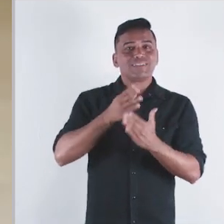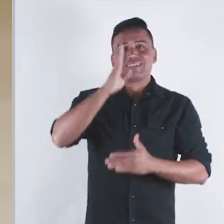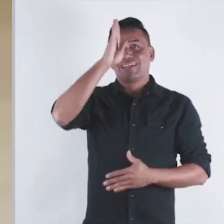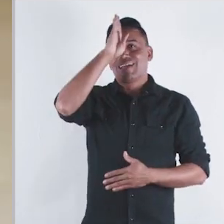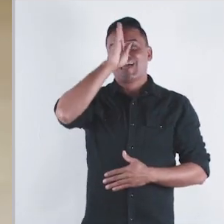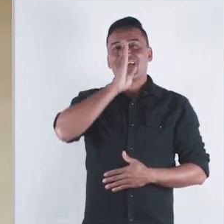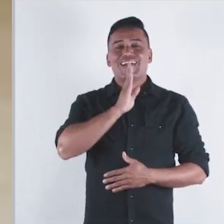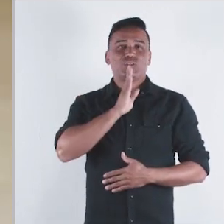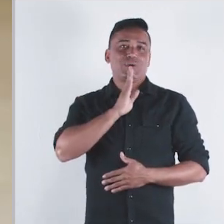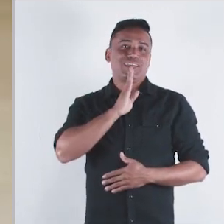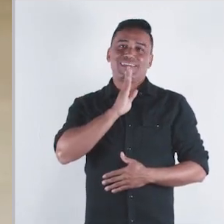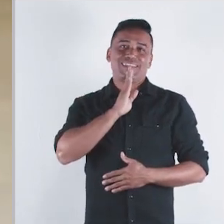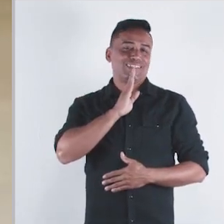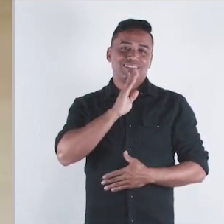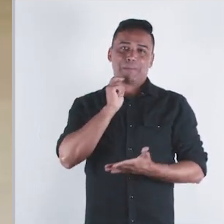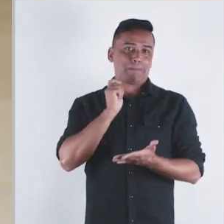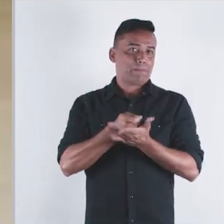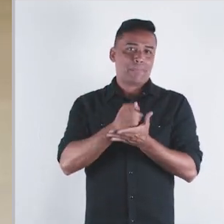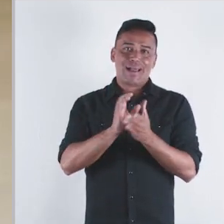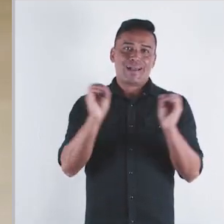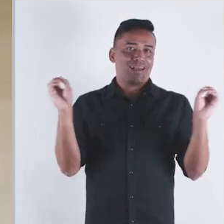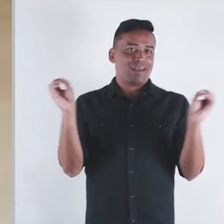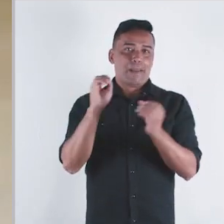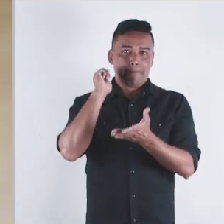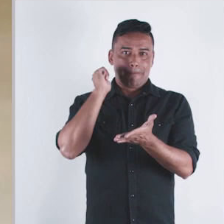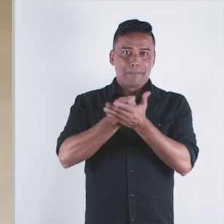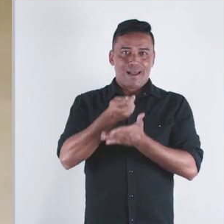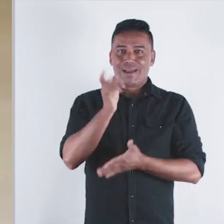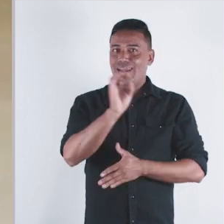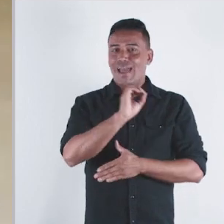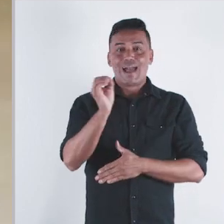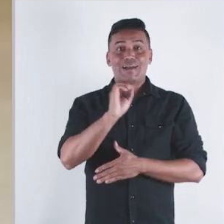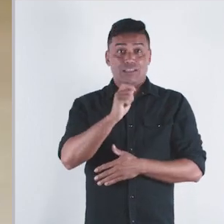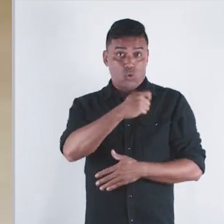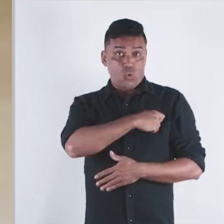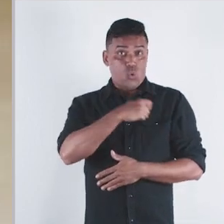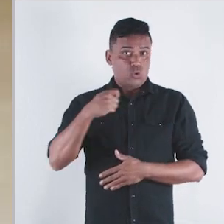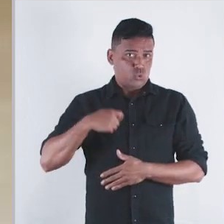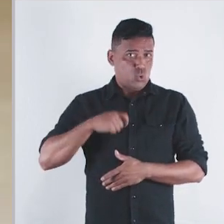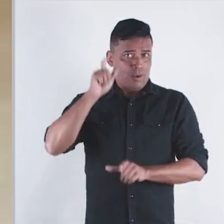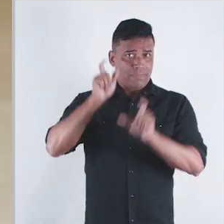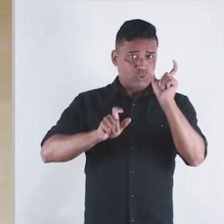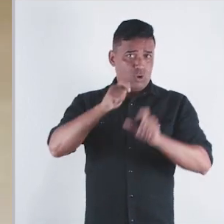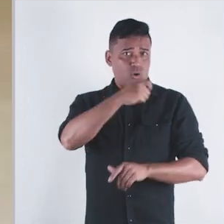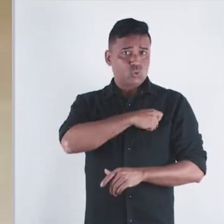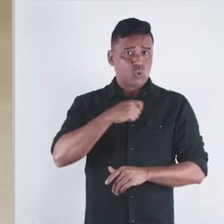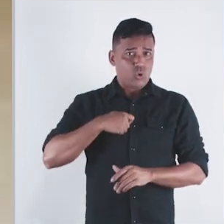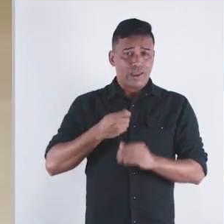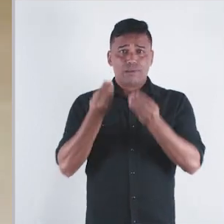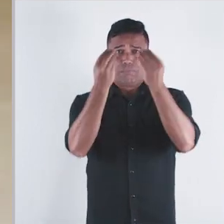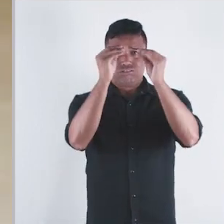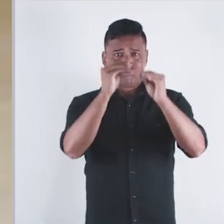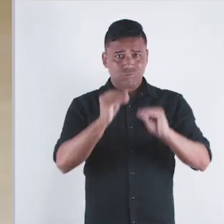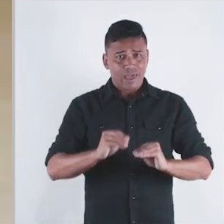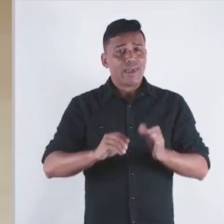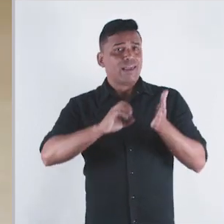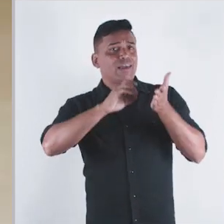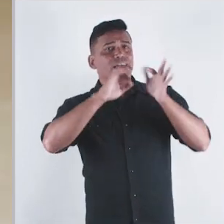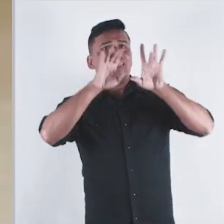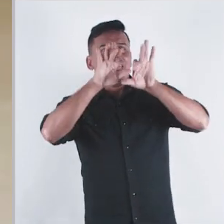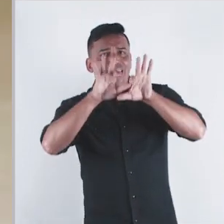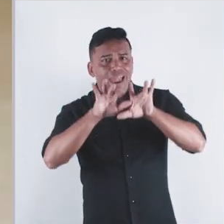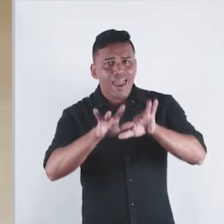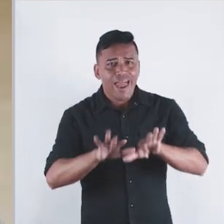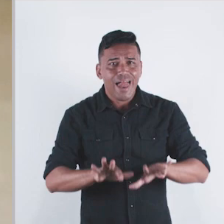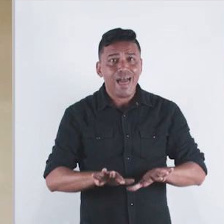Sim. Elas não têm uma mediação editorial. Fica tudo a cargo do autor. o autor programa, o autor escreve, o autor